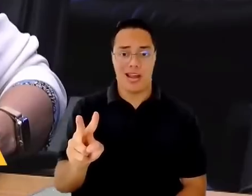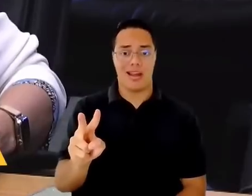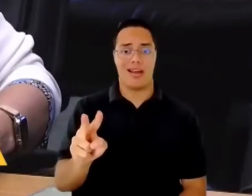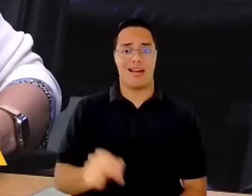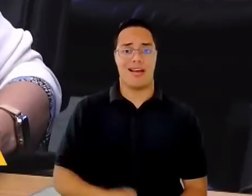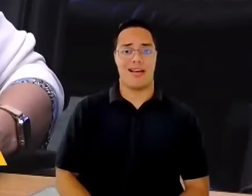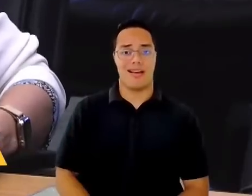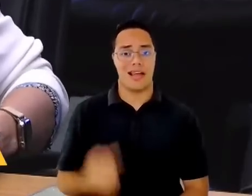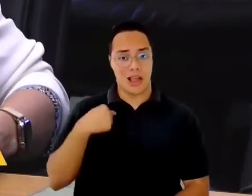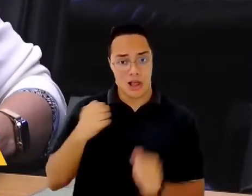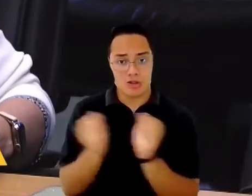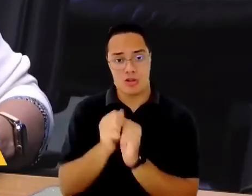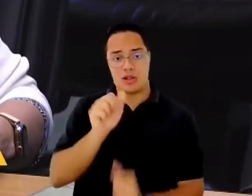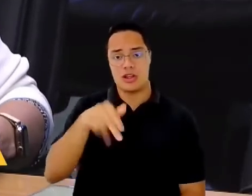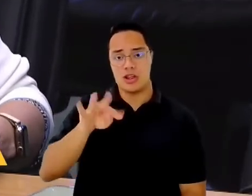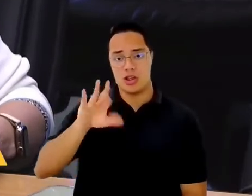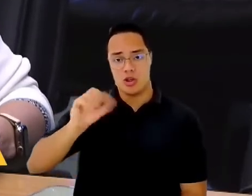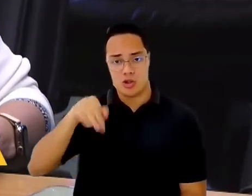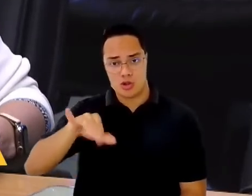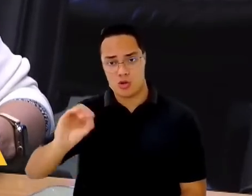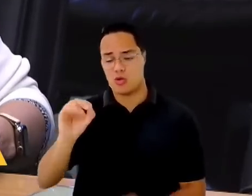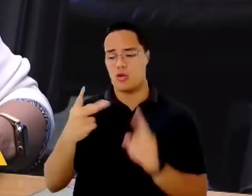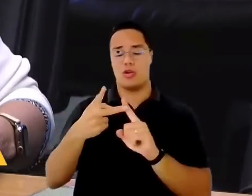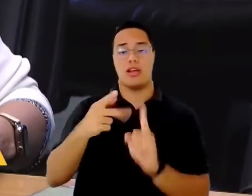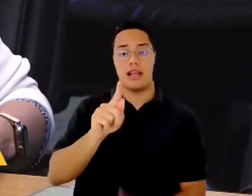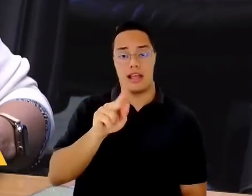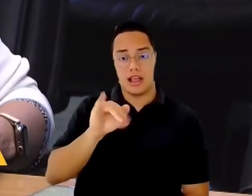Palocci Guido manteiga